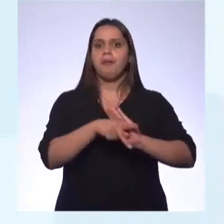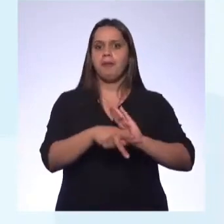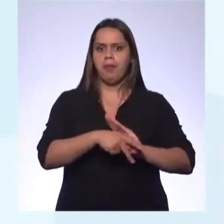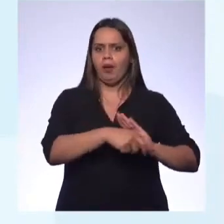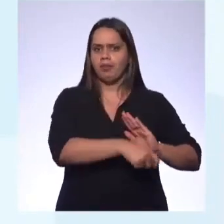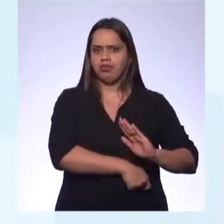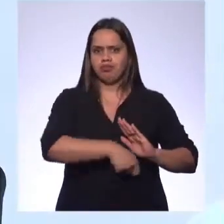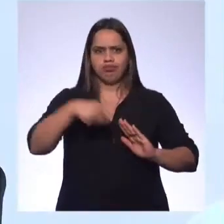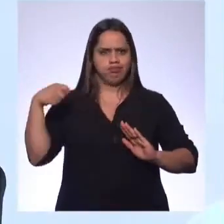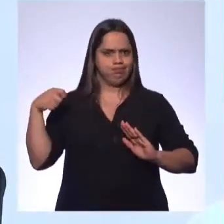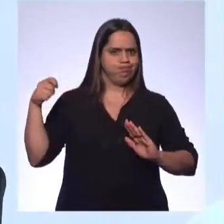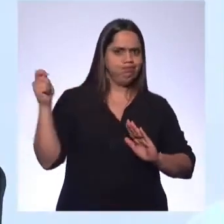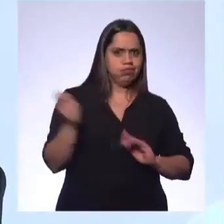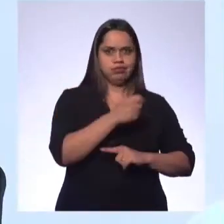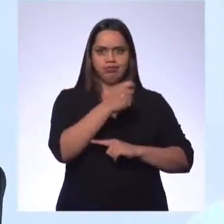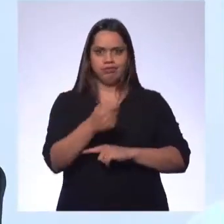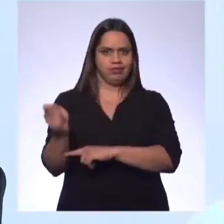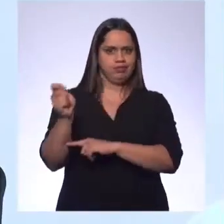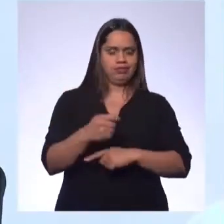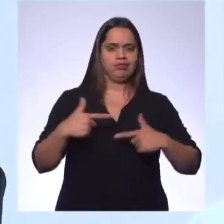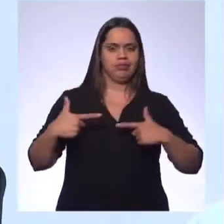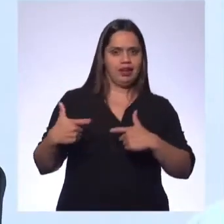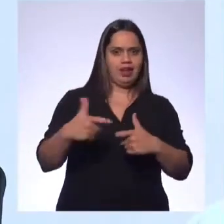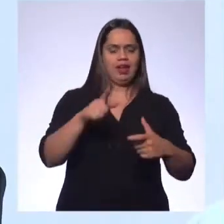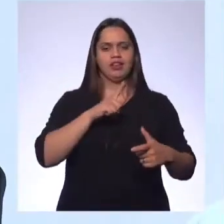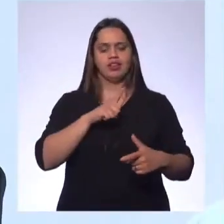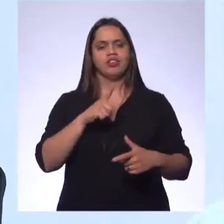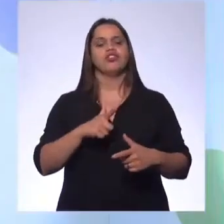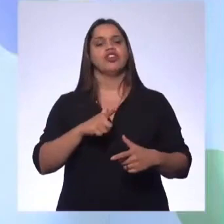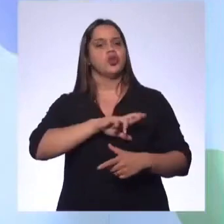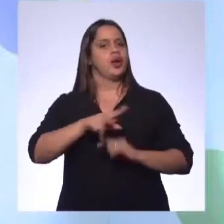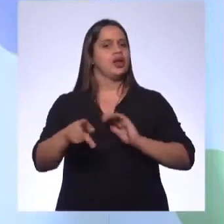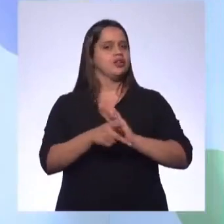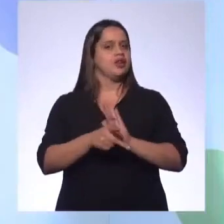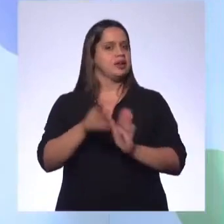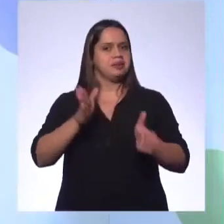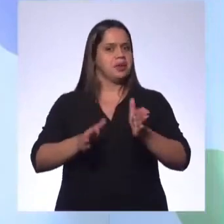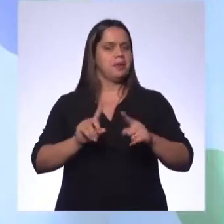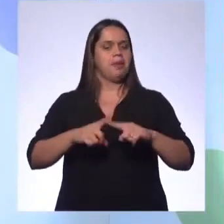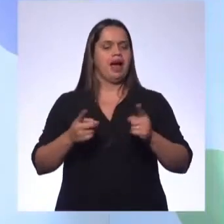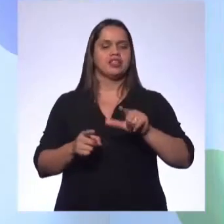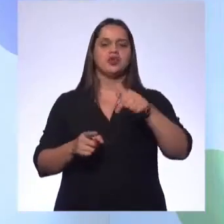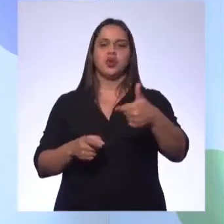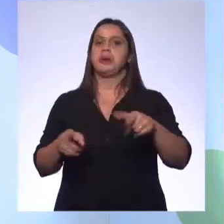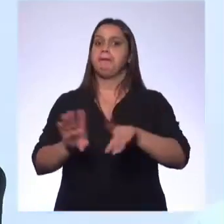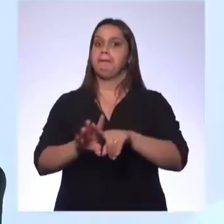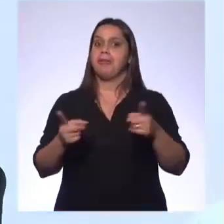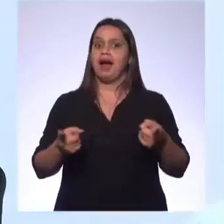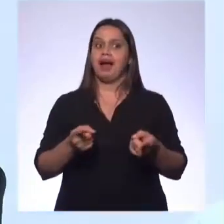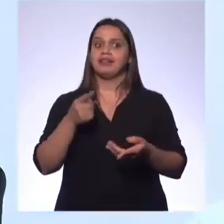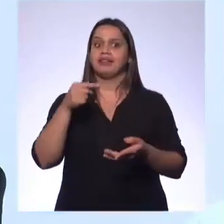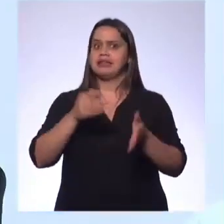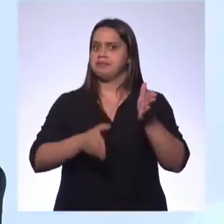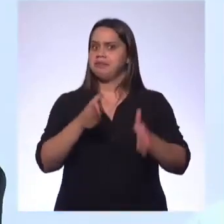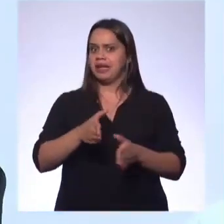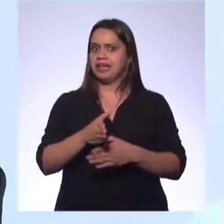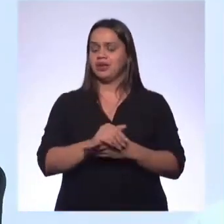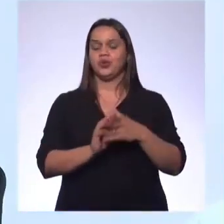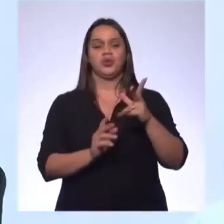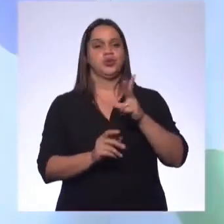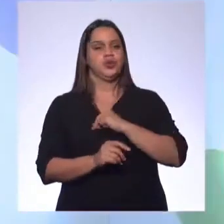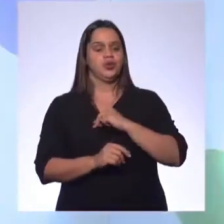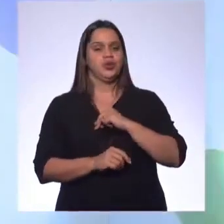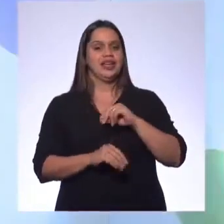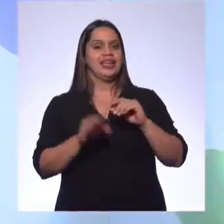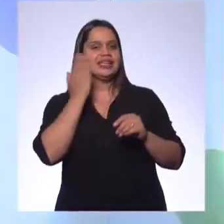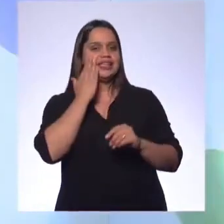né? Acho que muita questão da guerra era muito presente. Parece que é só nessa época, não, em outras. Mas nessa... O que você me diz? E esse